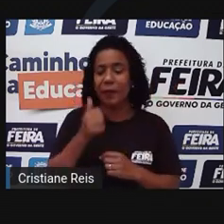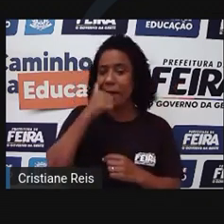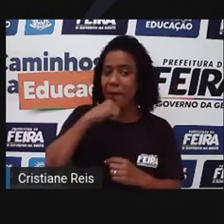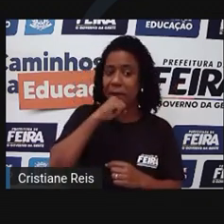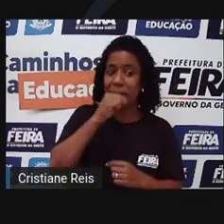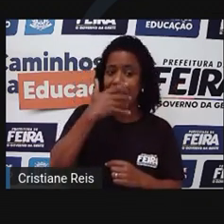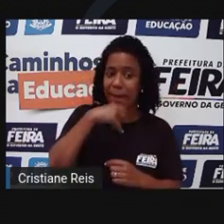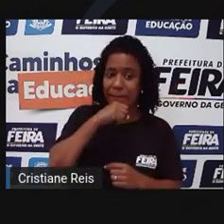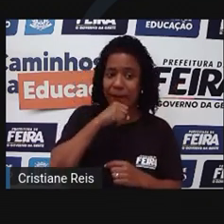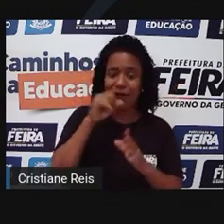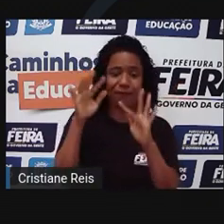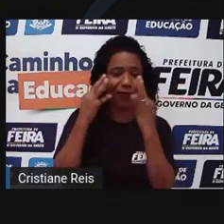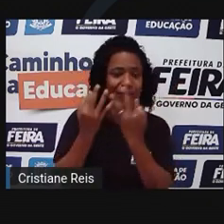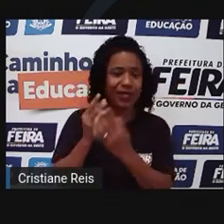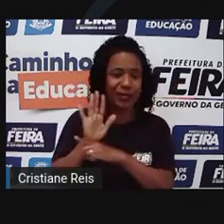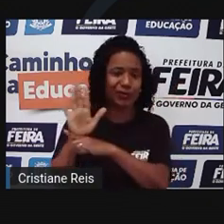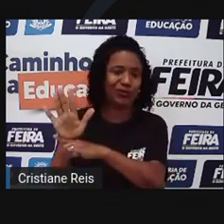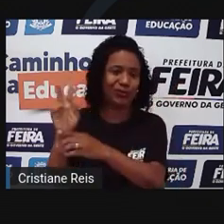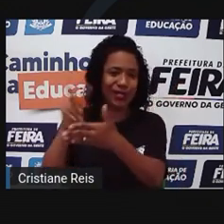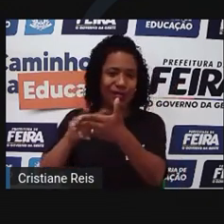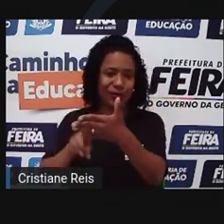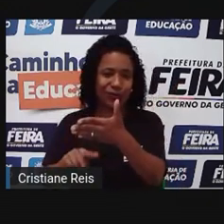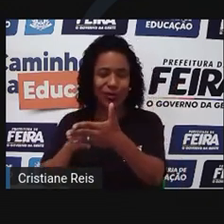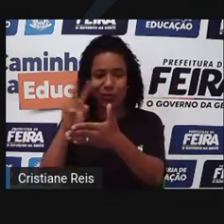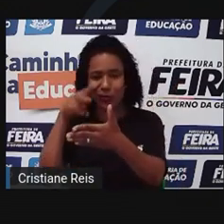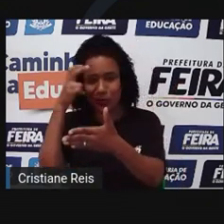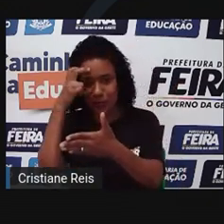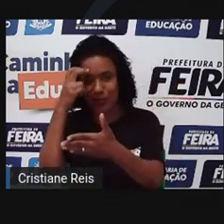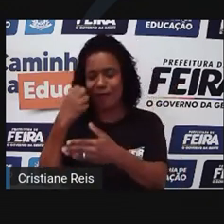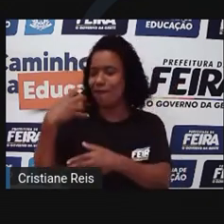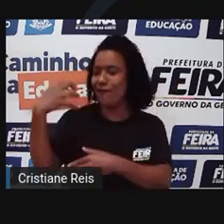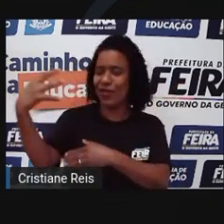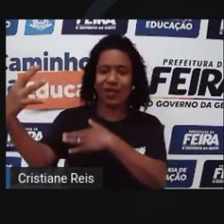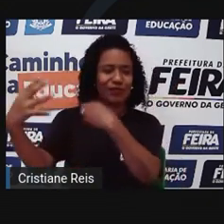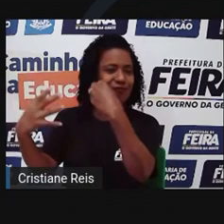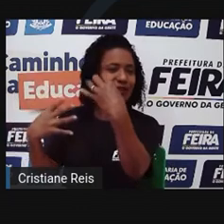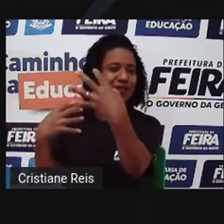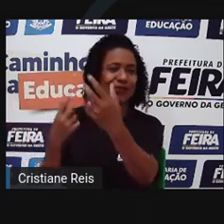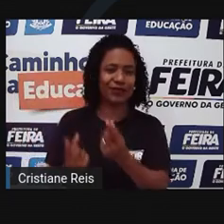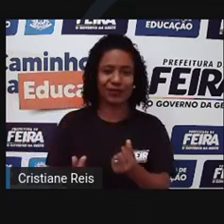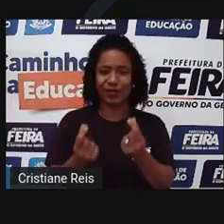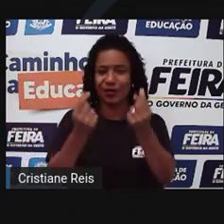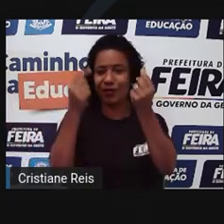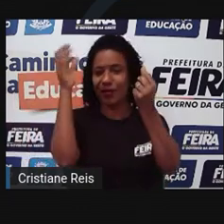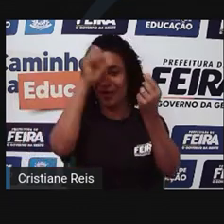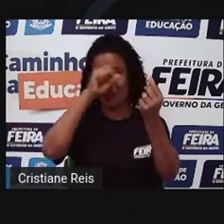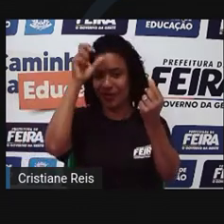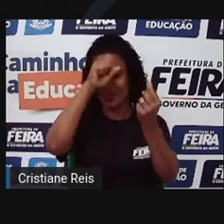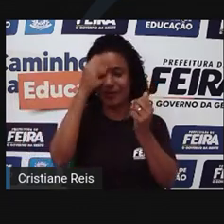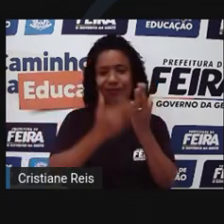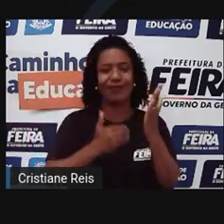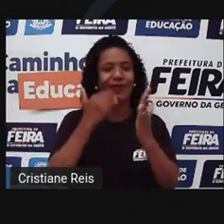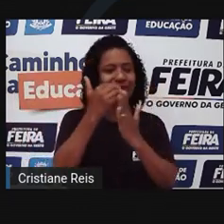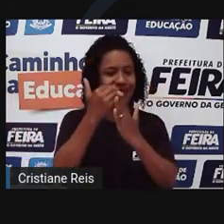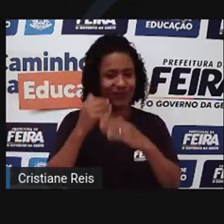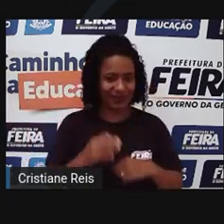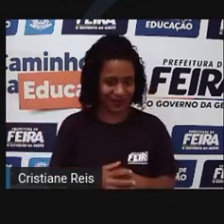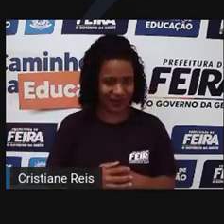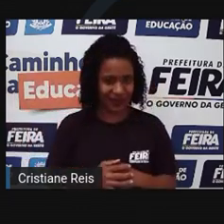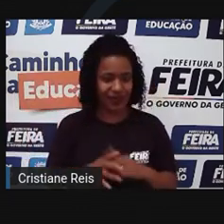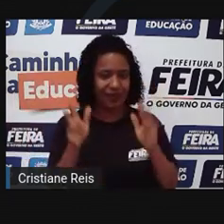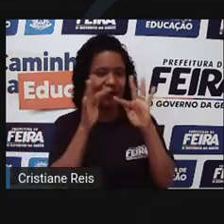leitura, viagens, cultura, os mais ricos têm um acesso muito maior do que os mais pobres. Quem tem as famílias